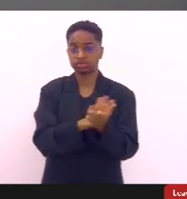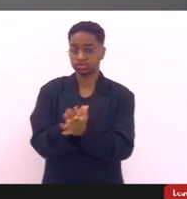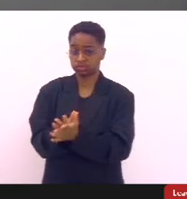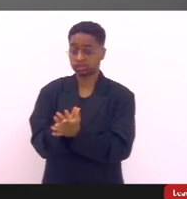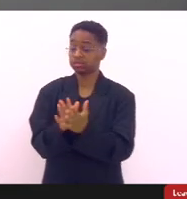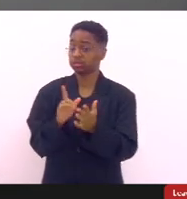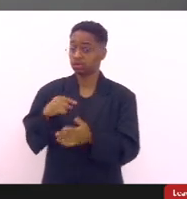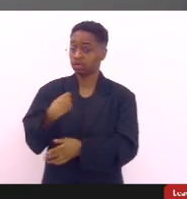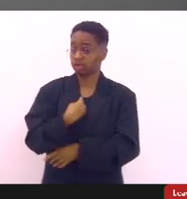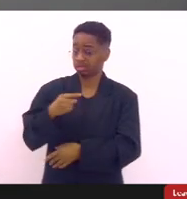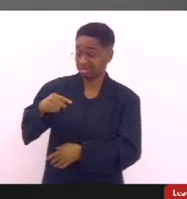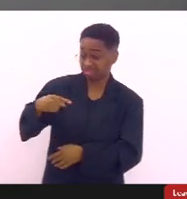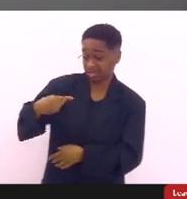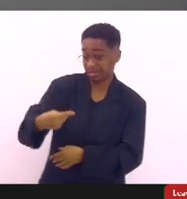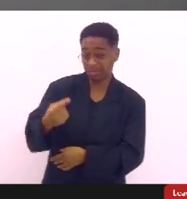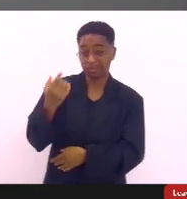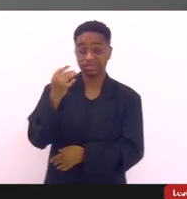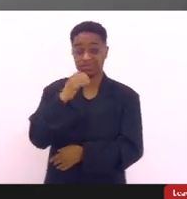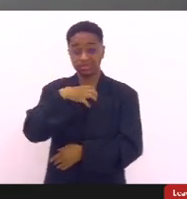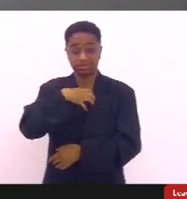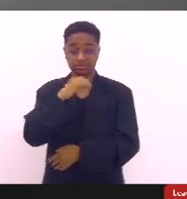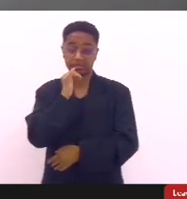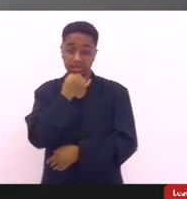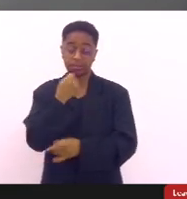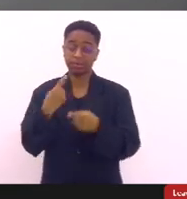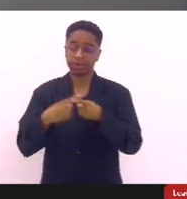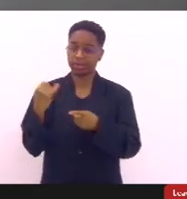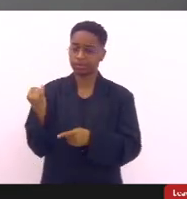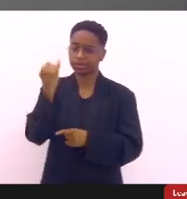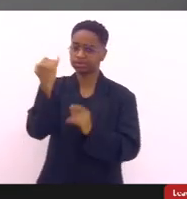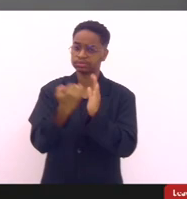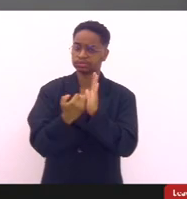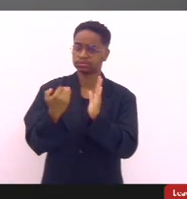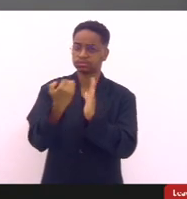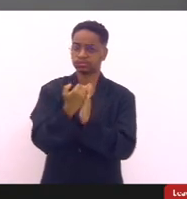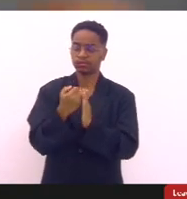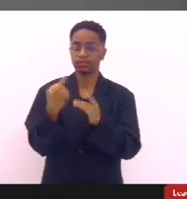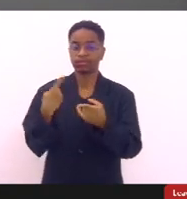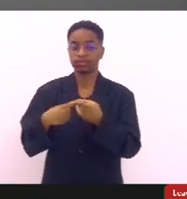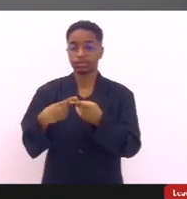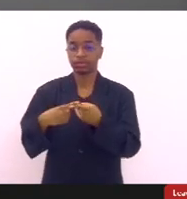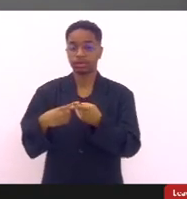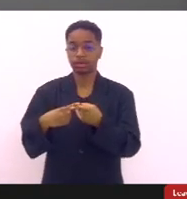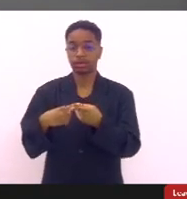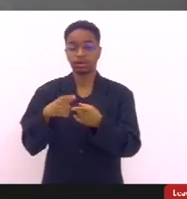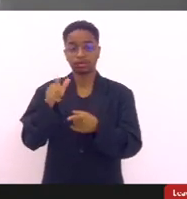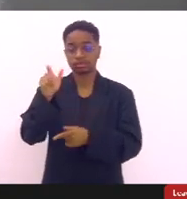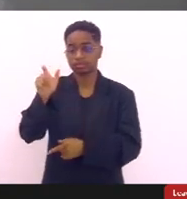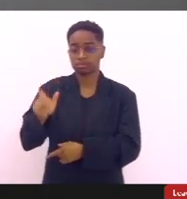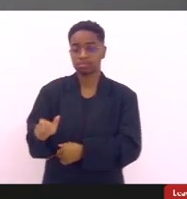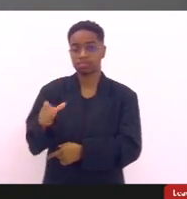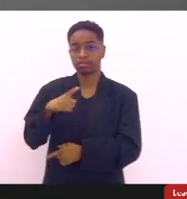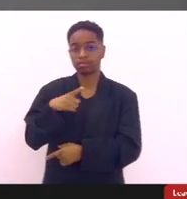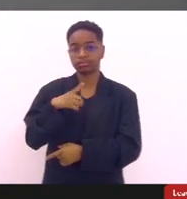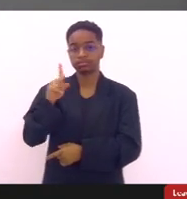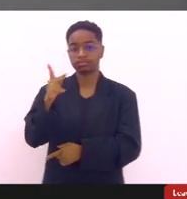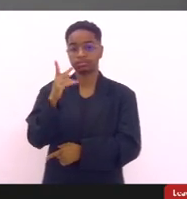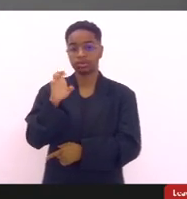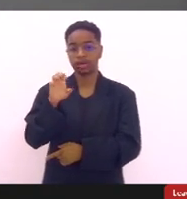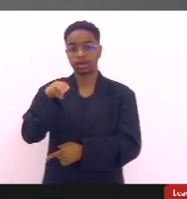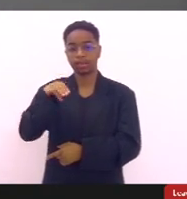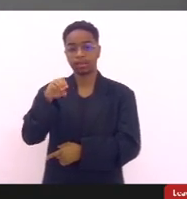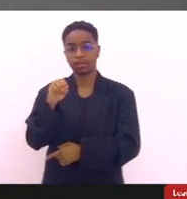lamentar muito, porque ele é de uma importância capital. Um paciente com hemoptise, você vai internar num pronto-socorro